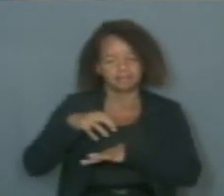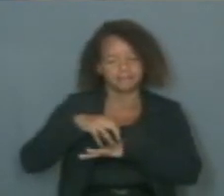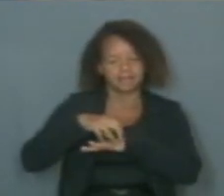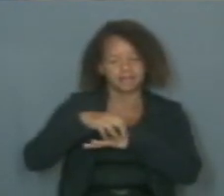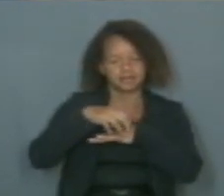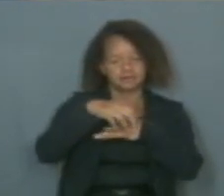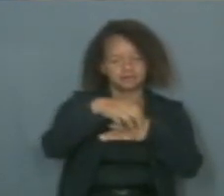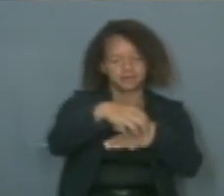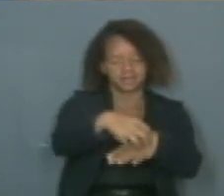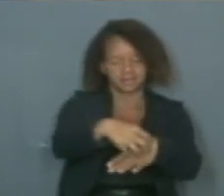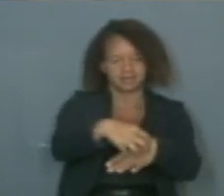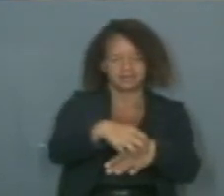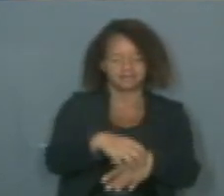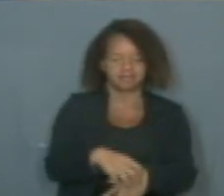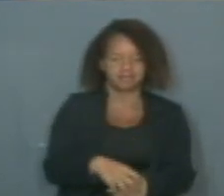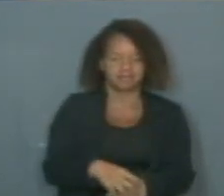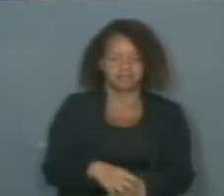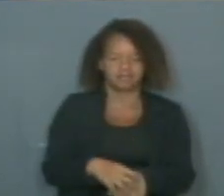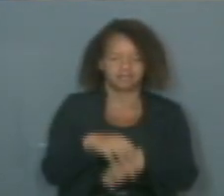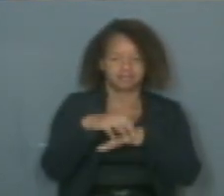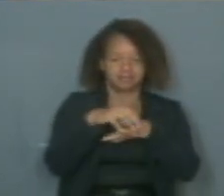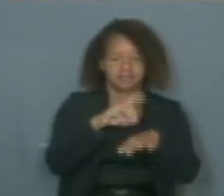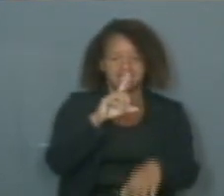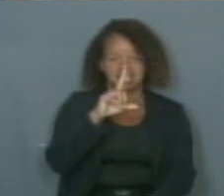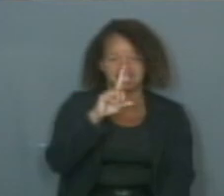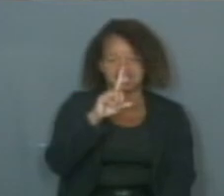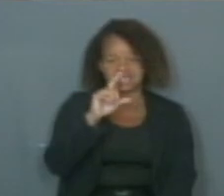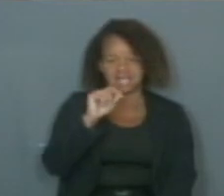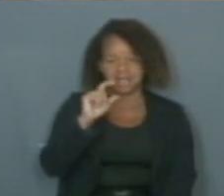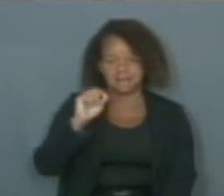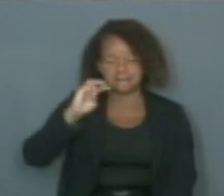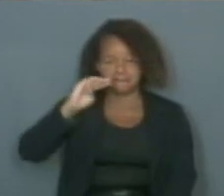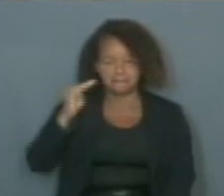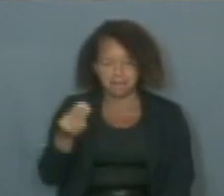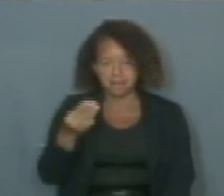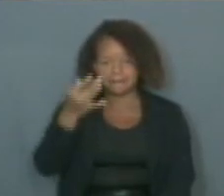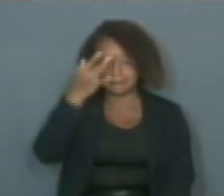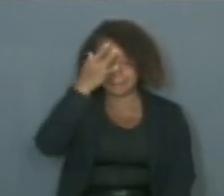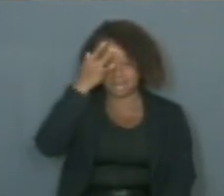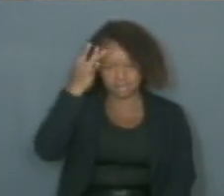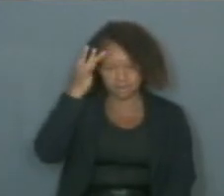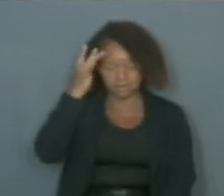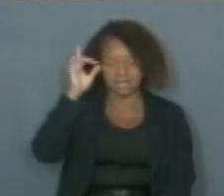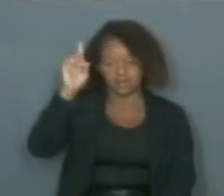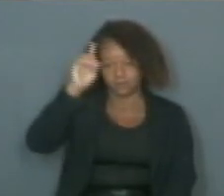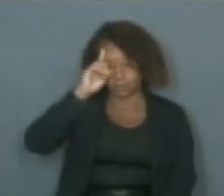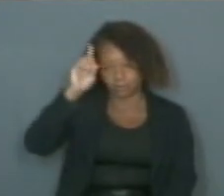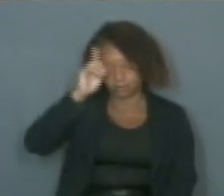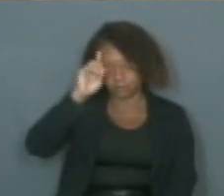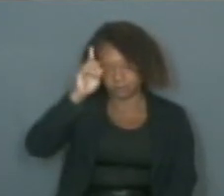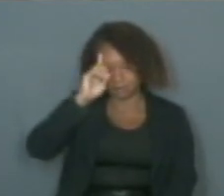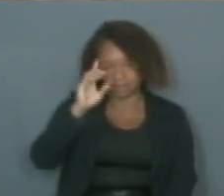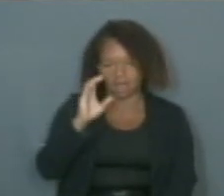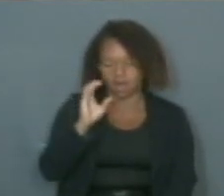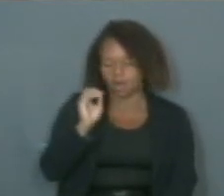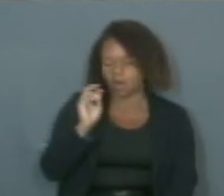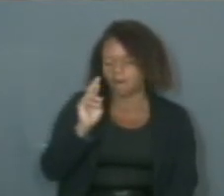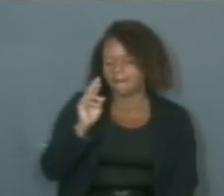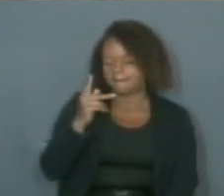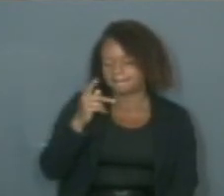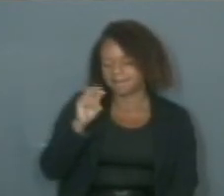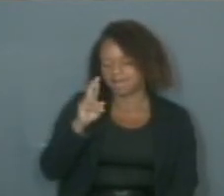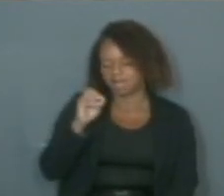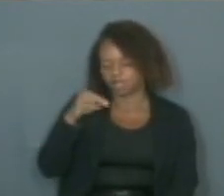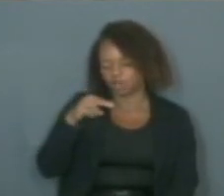transportamos, Valdir Júnior, 100 mil pessoas dia. E a Copernorte,